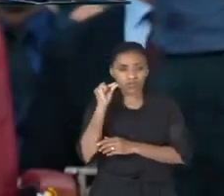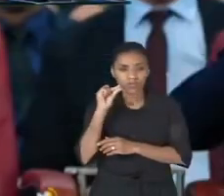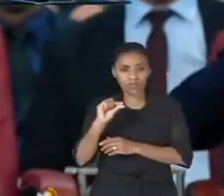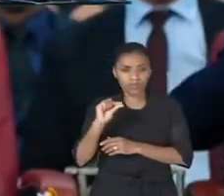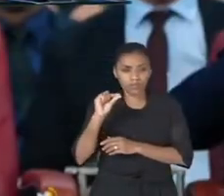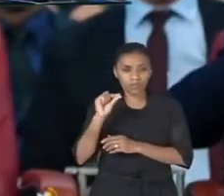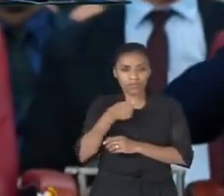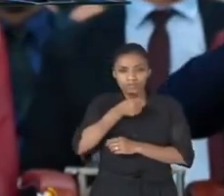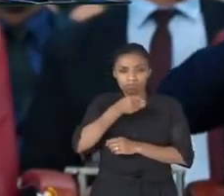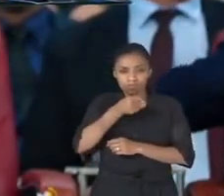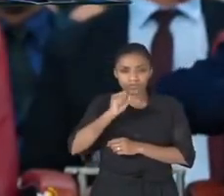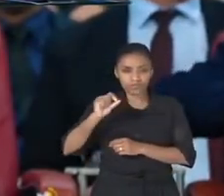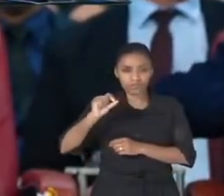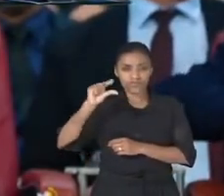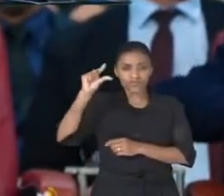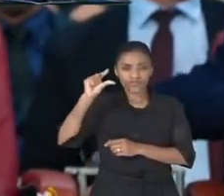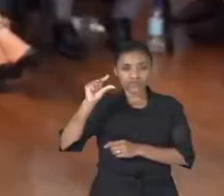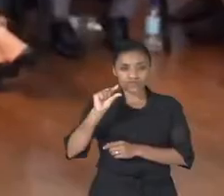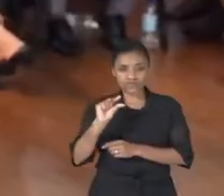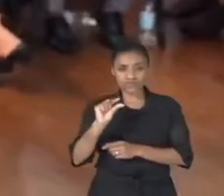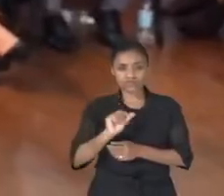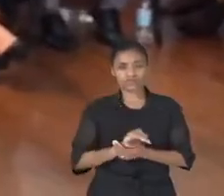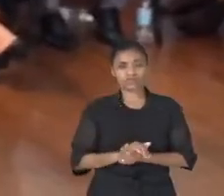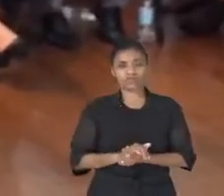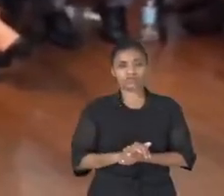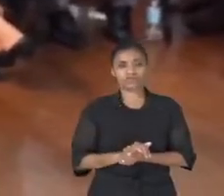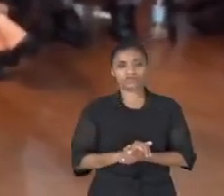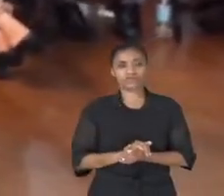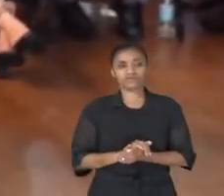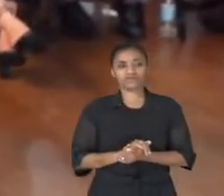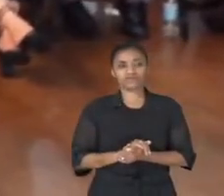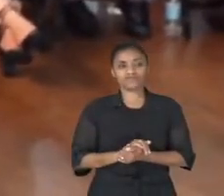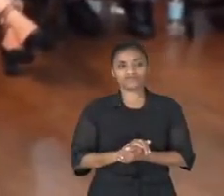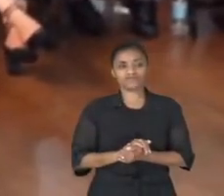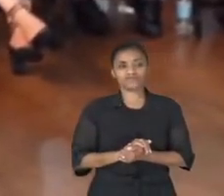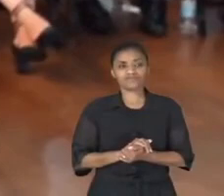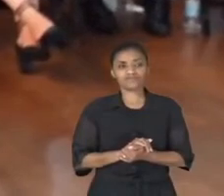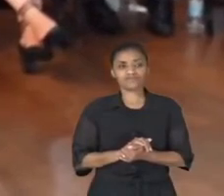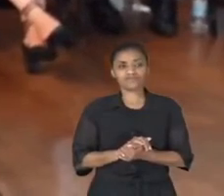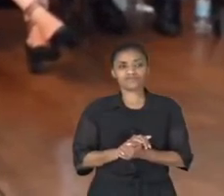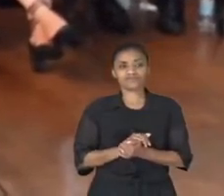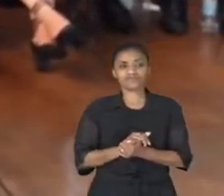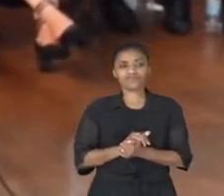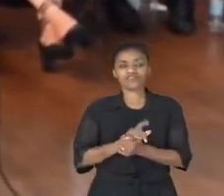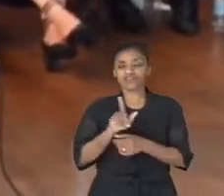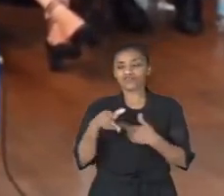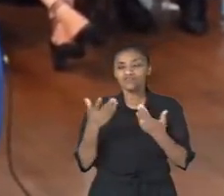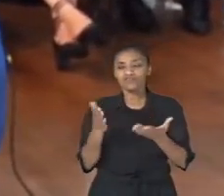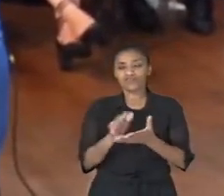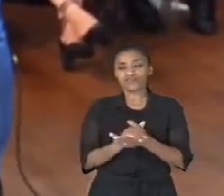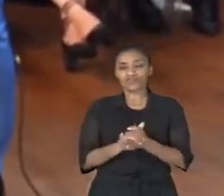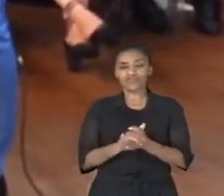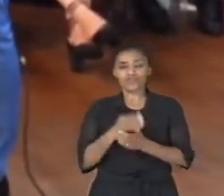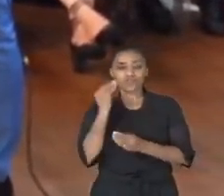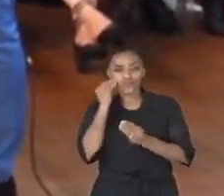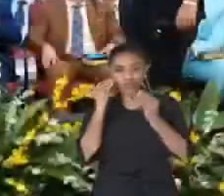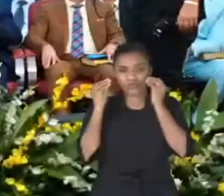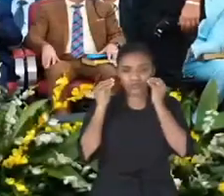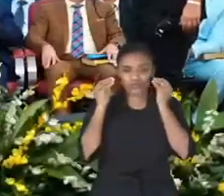pouquinho, vão ganhar um beijo, viu? Vão ganhar um beijo. Pelo sorriso está tudo carente, ó. Todo mundo dando um abraço e um beijo no